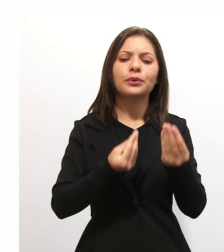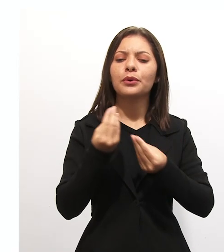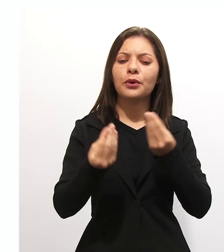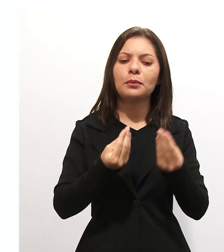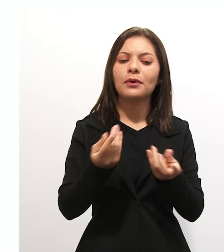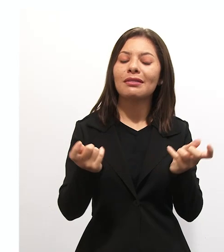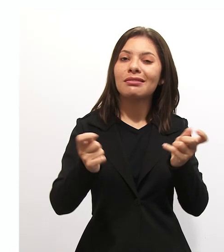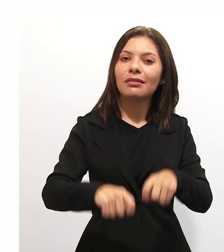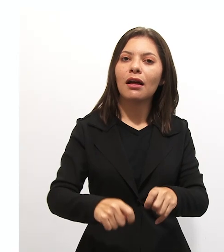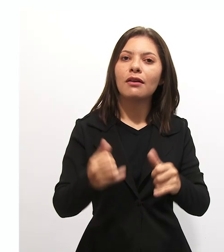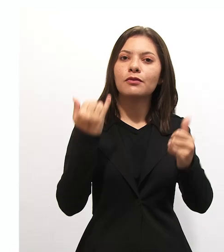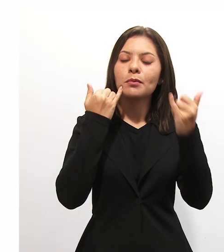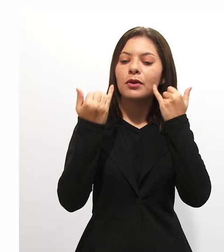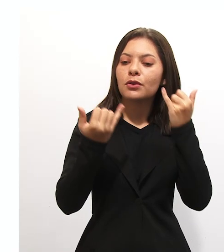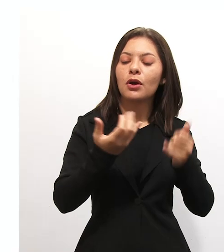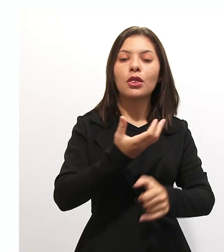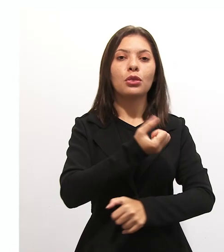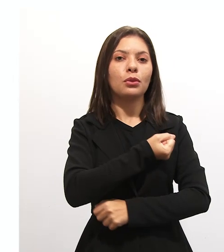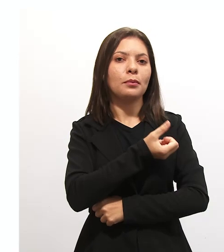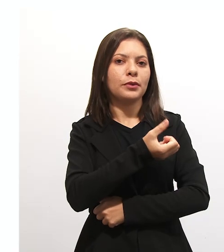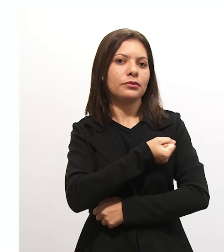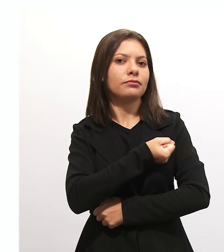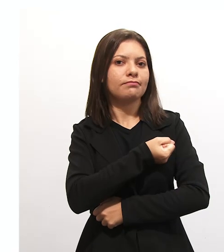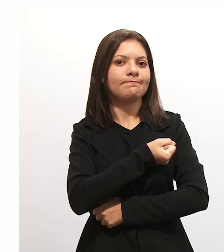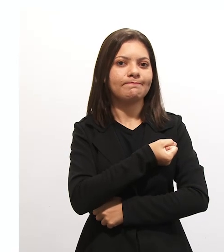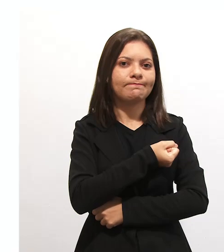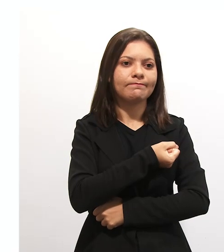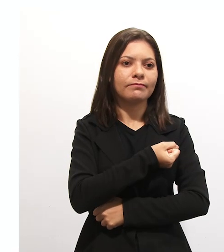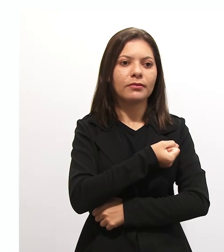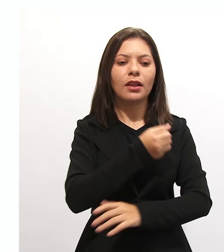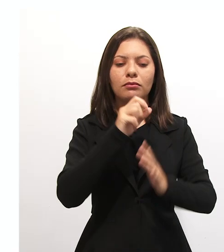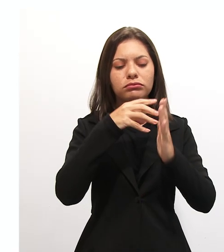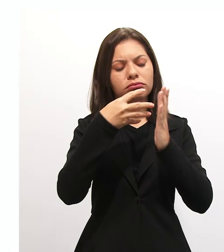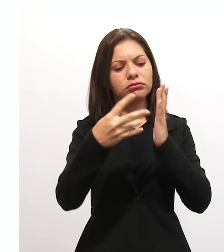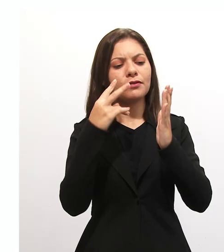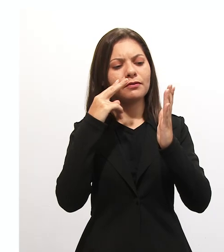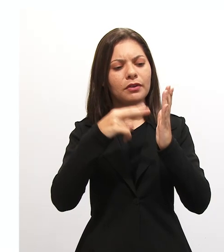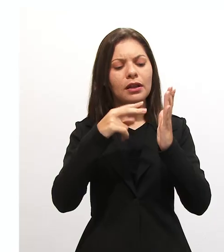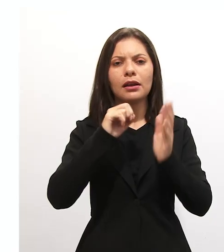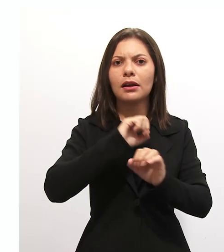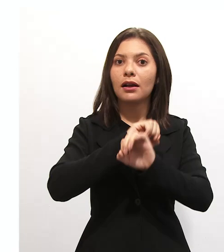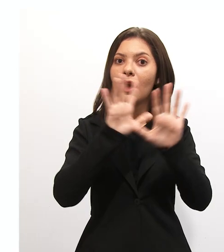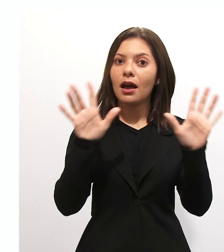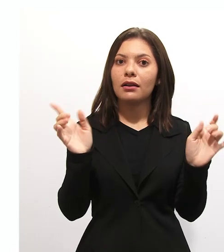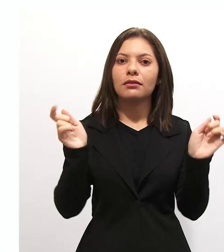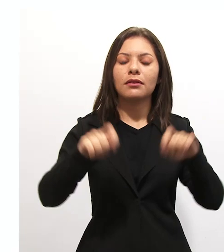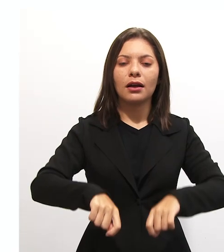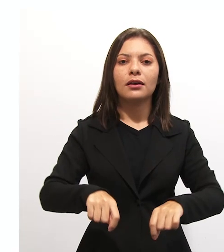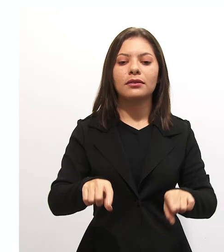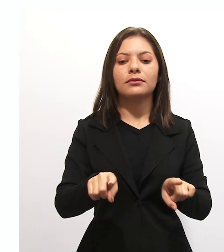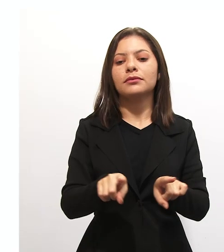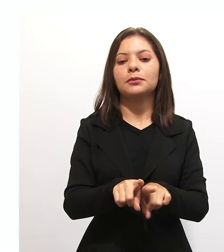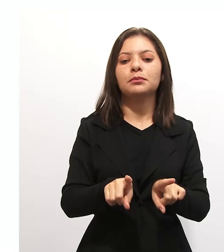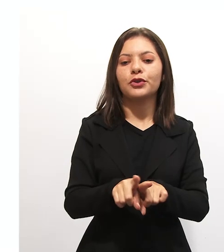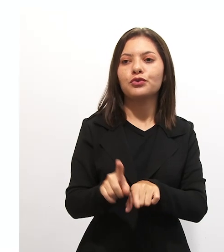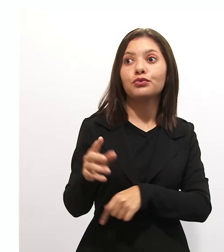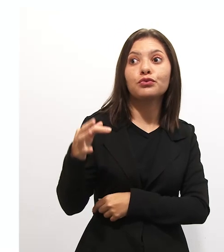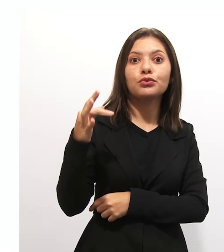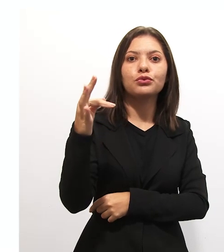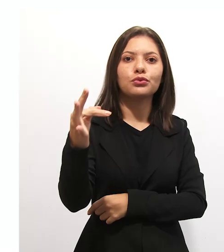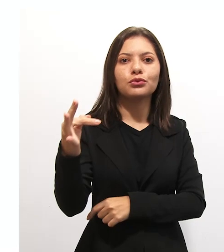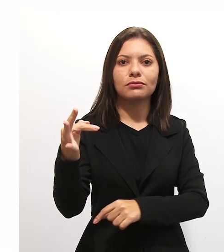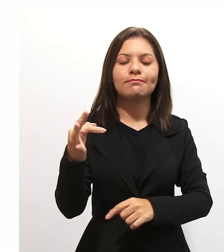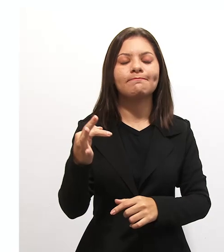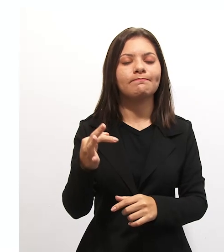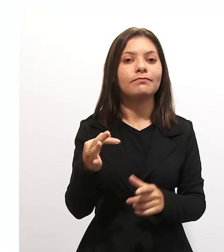Trazendo informações numéricas e, é claro, não só informações, as projeções também. Gente,